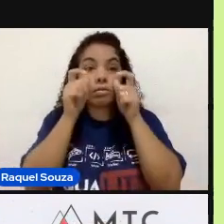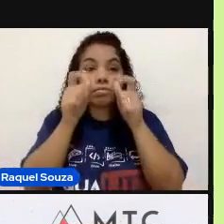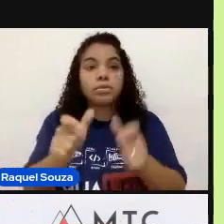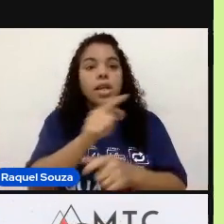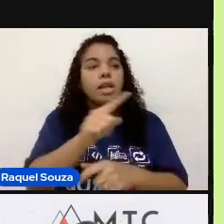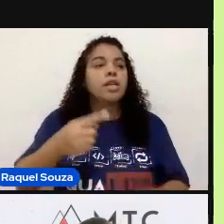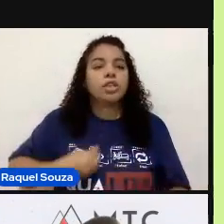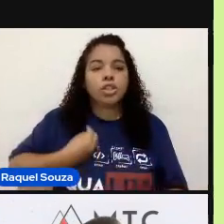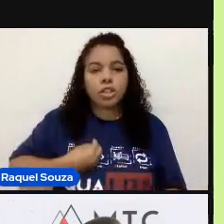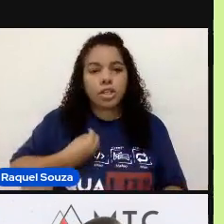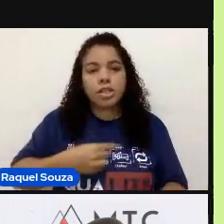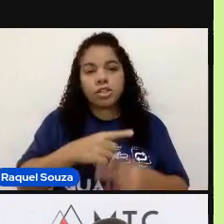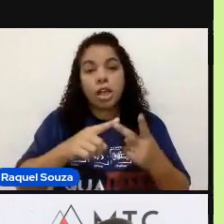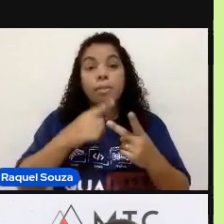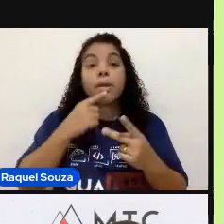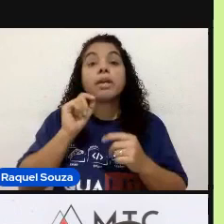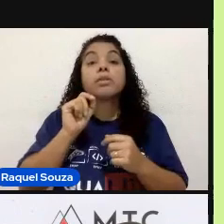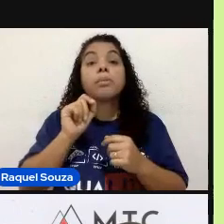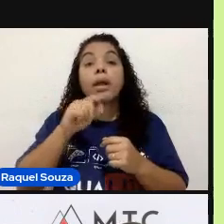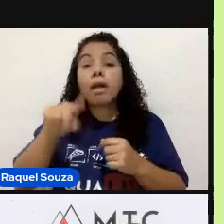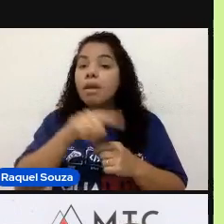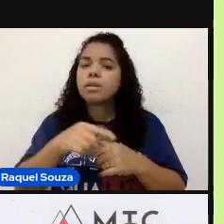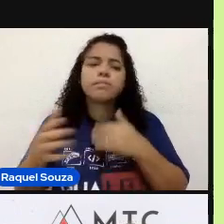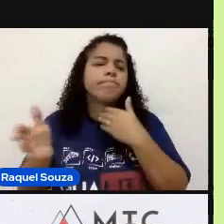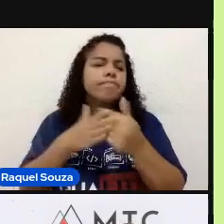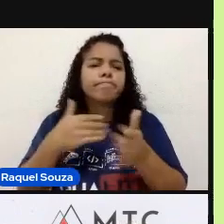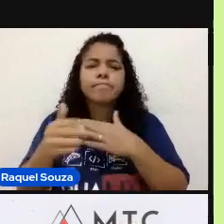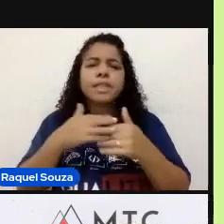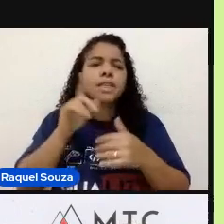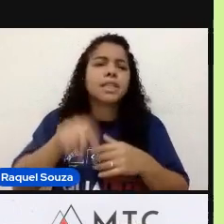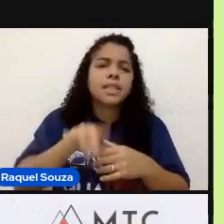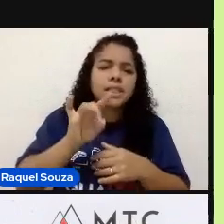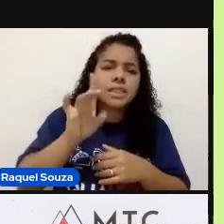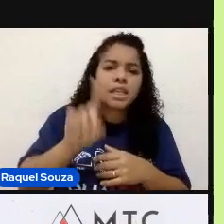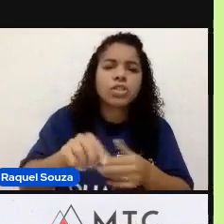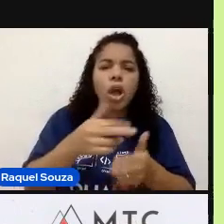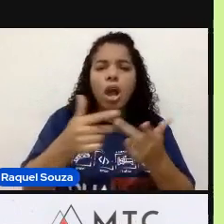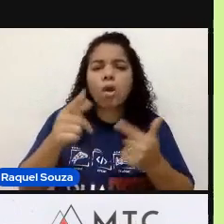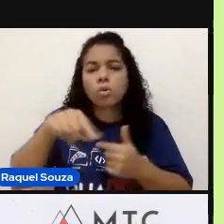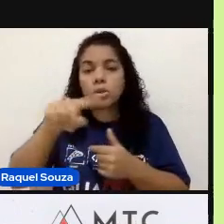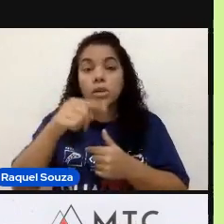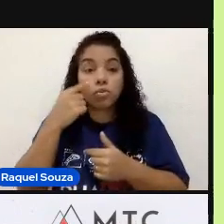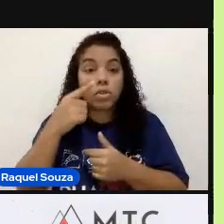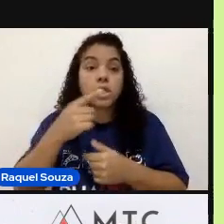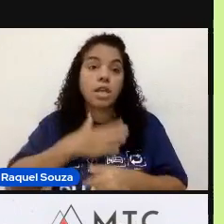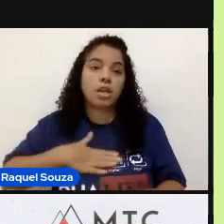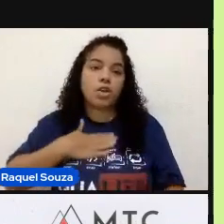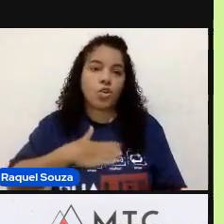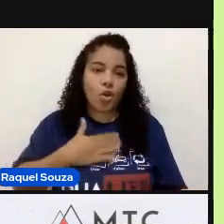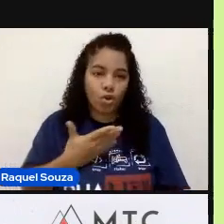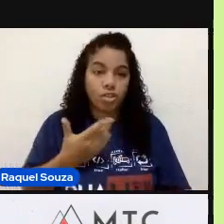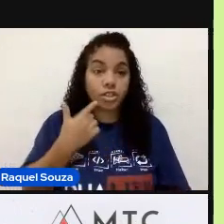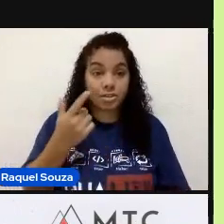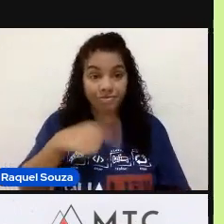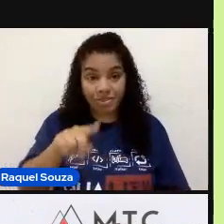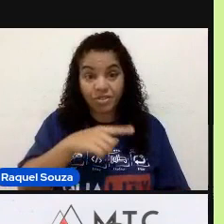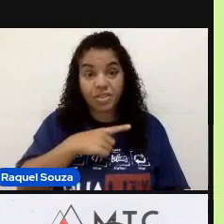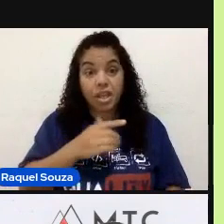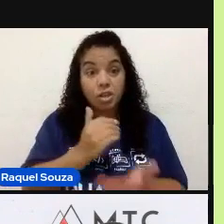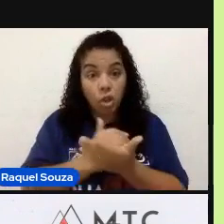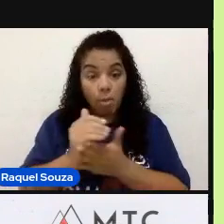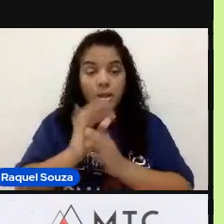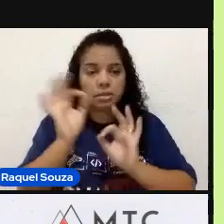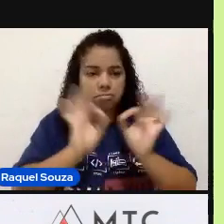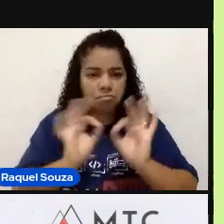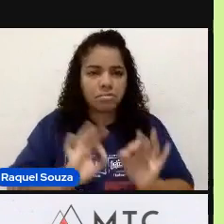engajamento. Para isso, não importa se seja apenas algo que você goste. Então, quando você começa a se organizar,